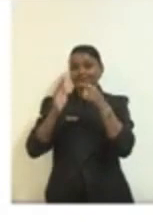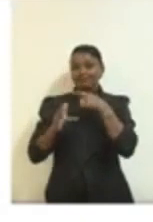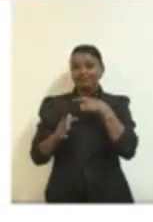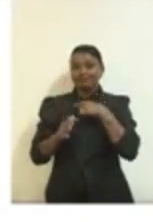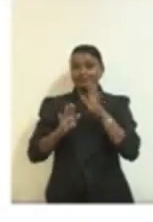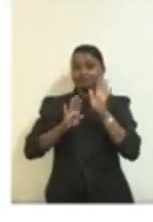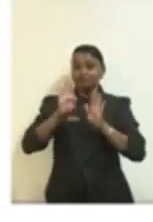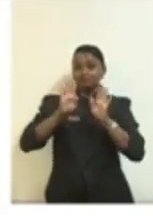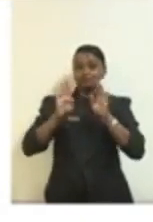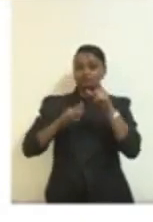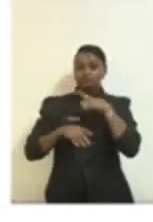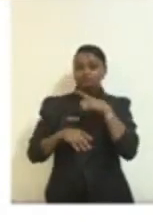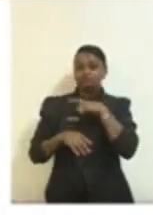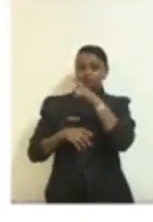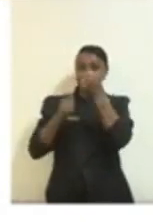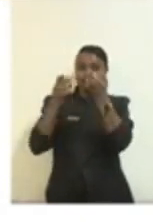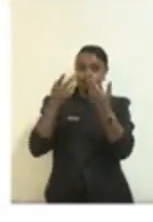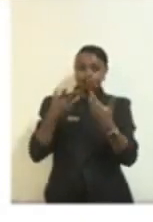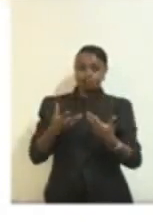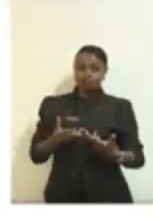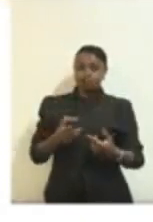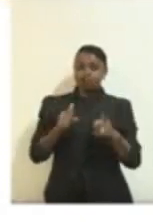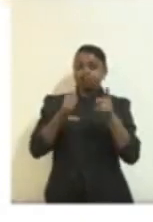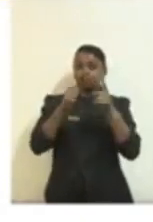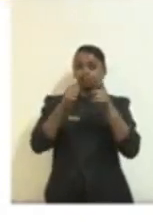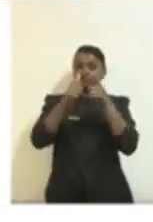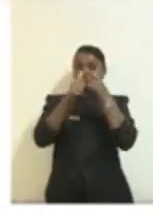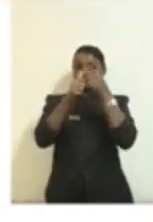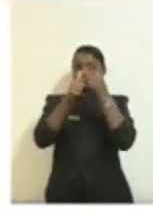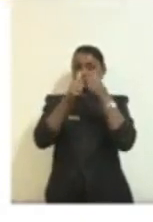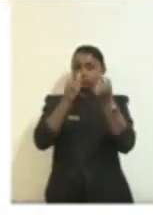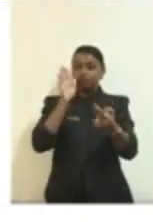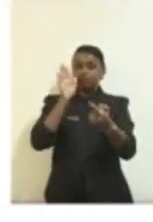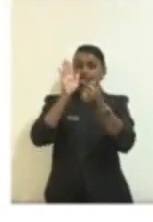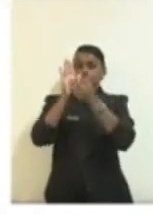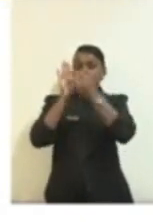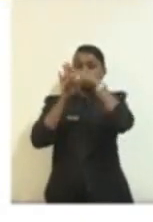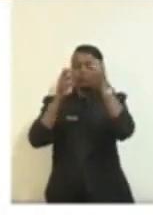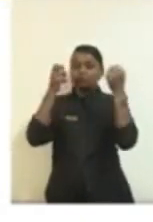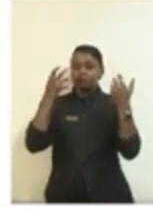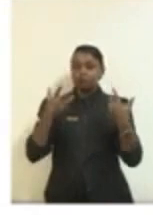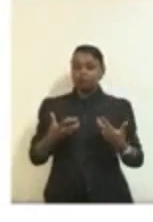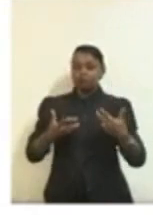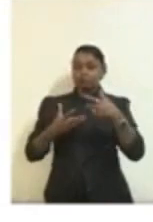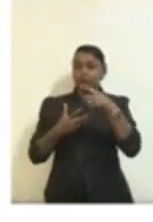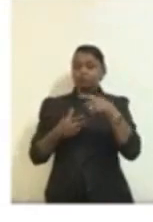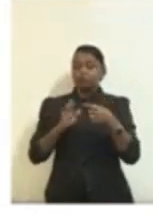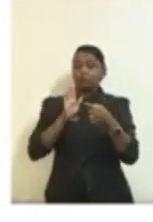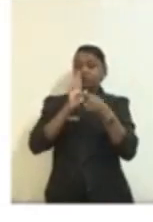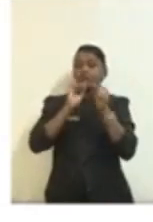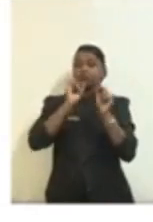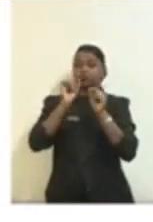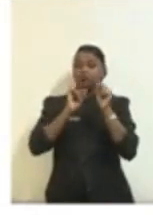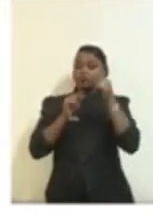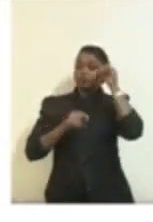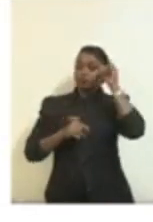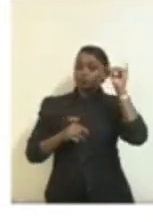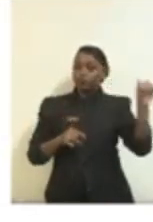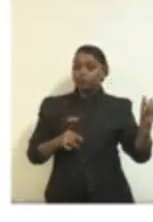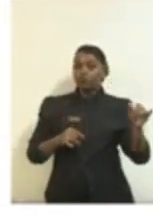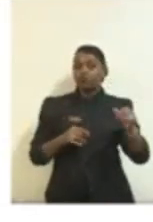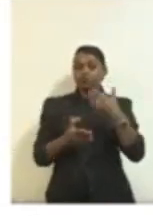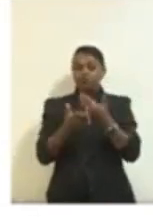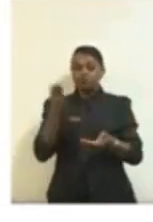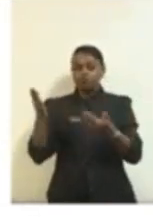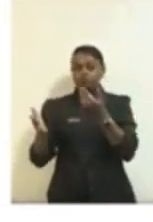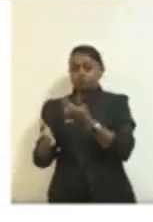comentário sobre esse primeiro target aqui da restauração, porque eu acho que, embora aqui o foco, obviamente, é evitar mais perdas,